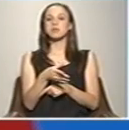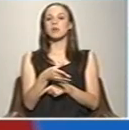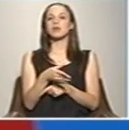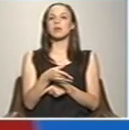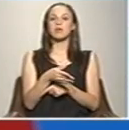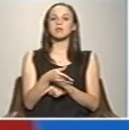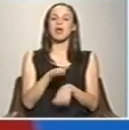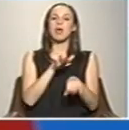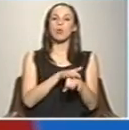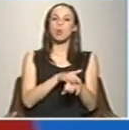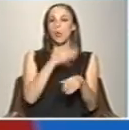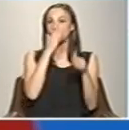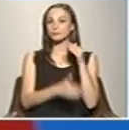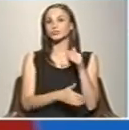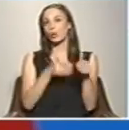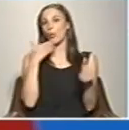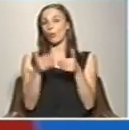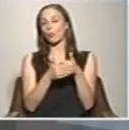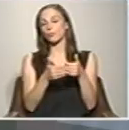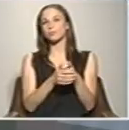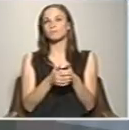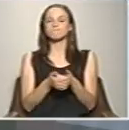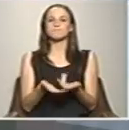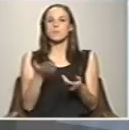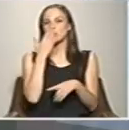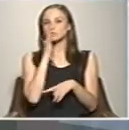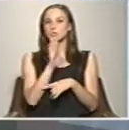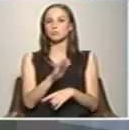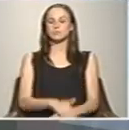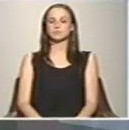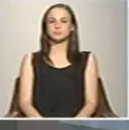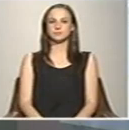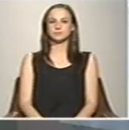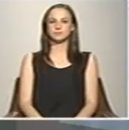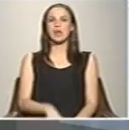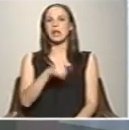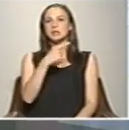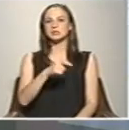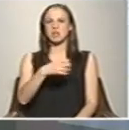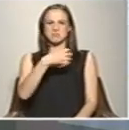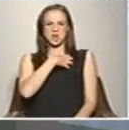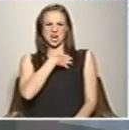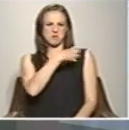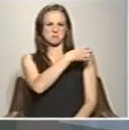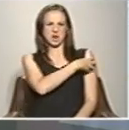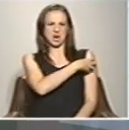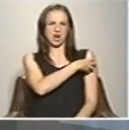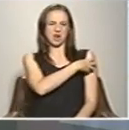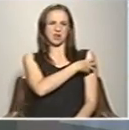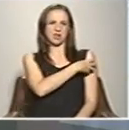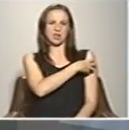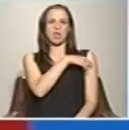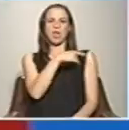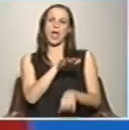causa e efeito, ou seja, não é porque aquele idoso, por exemplo, apresenta hematomas, escoriações, que é vítima